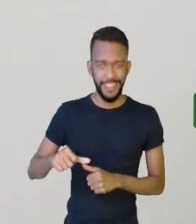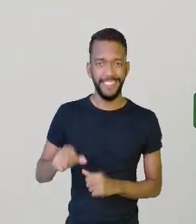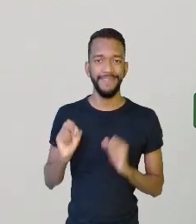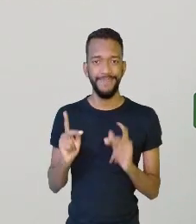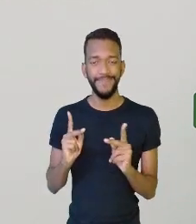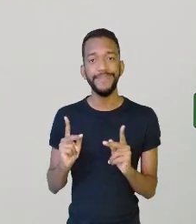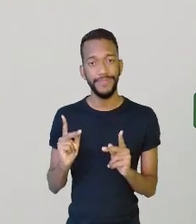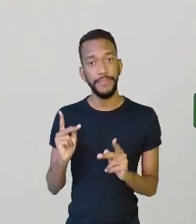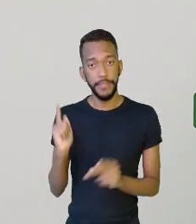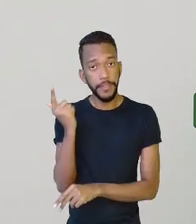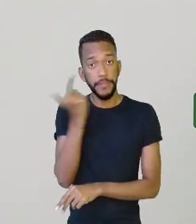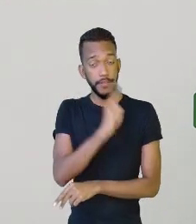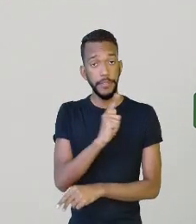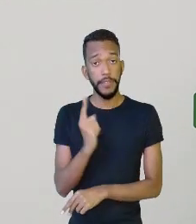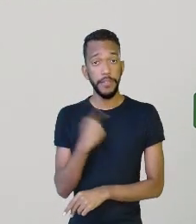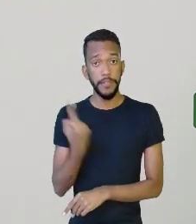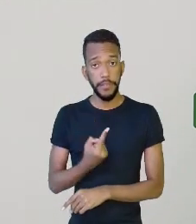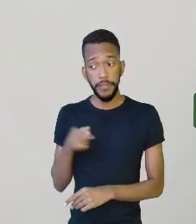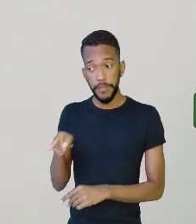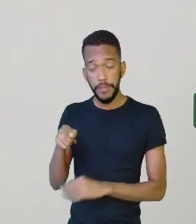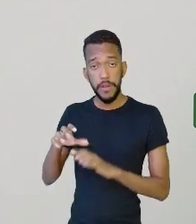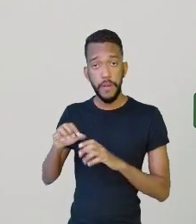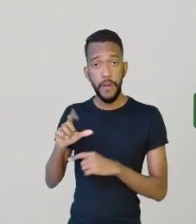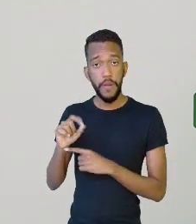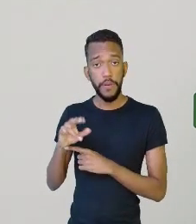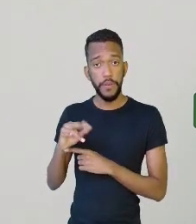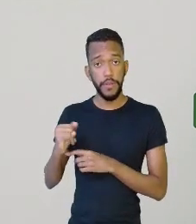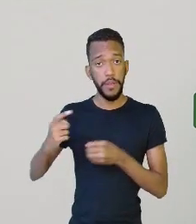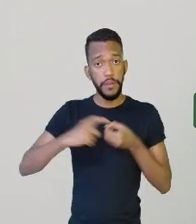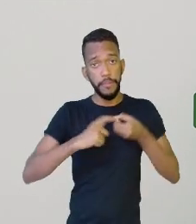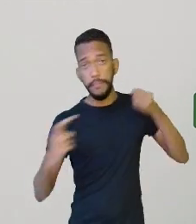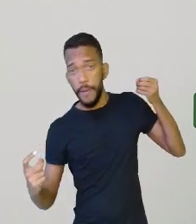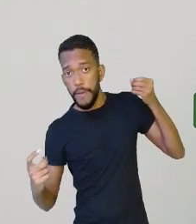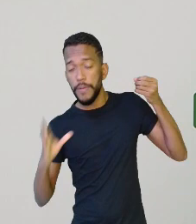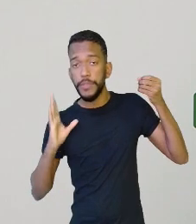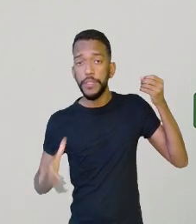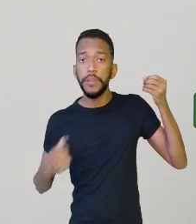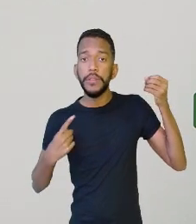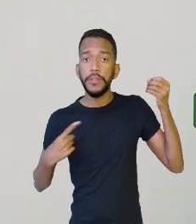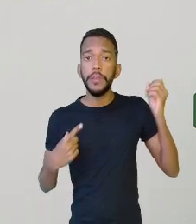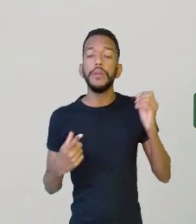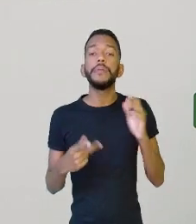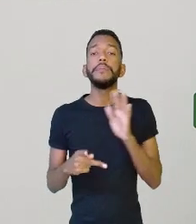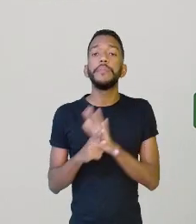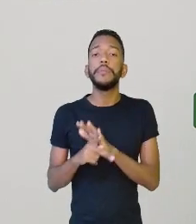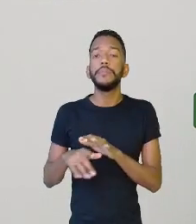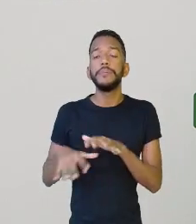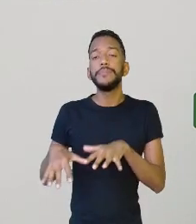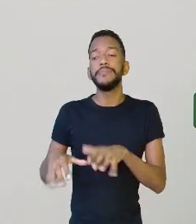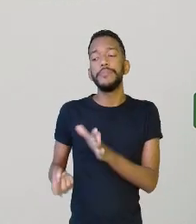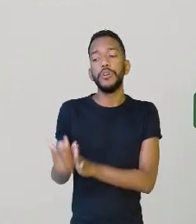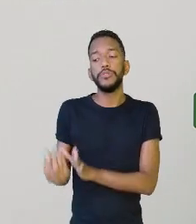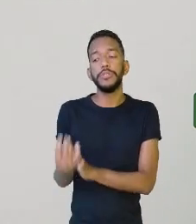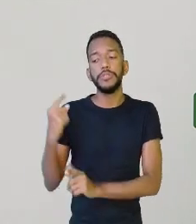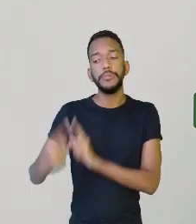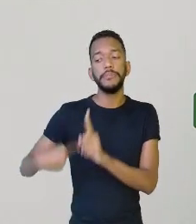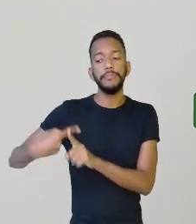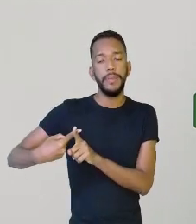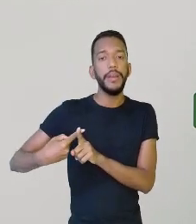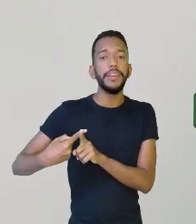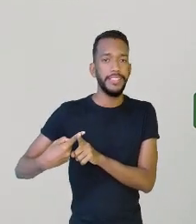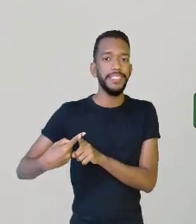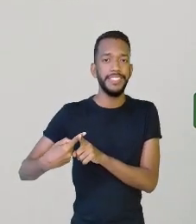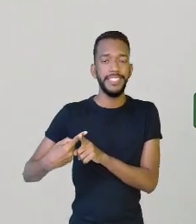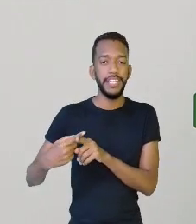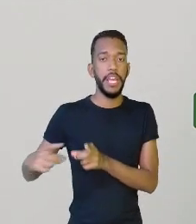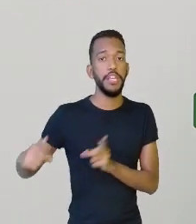uma colônia e essa colônia era para produção, produzir e exportar. E a mão de